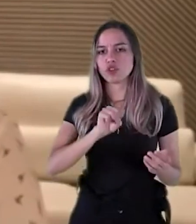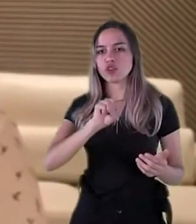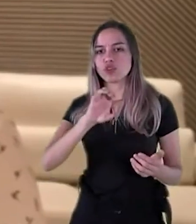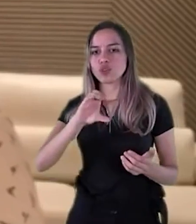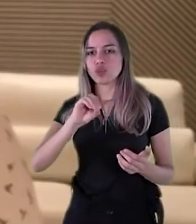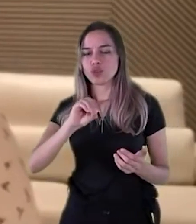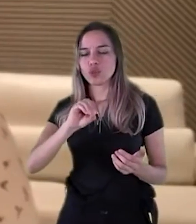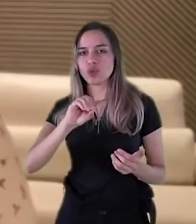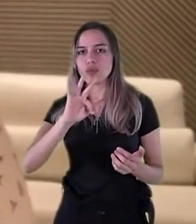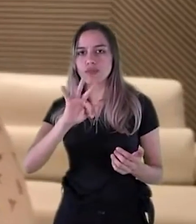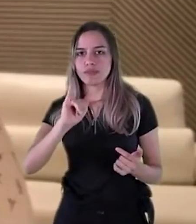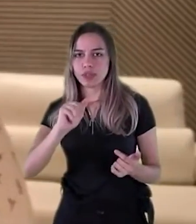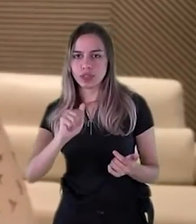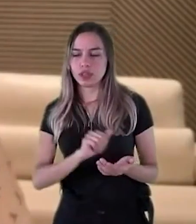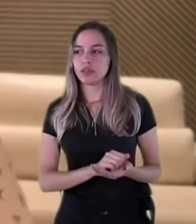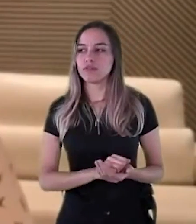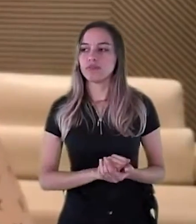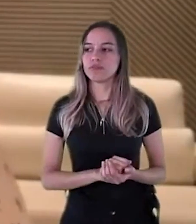o que é interessante,